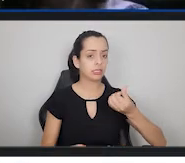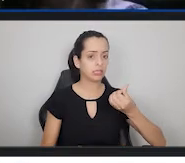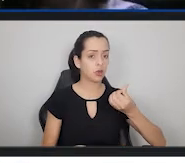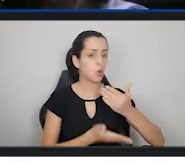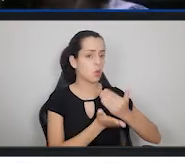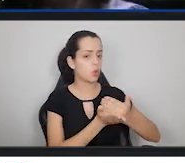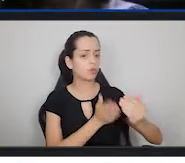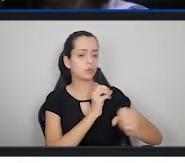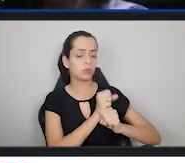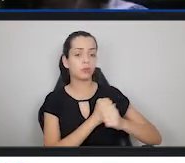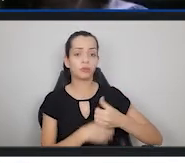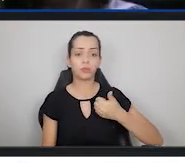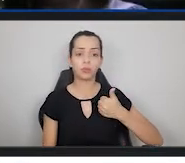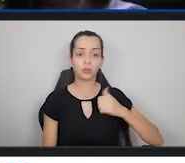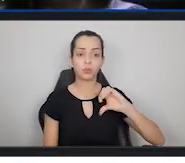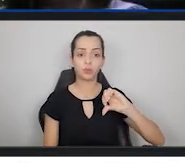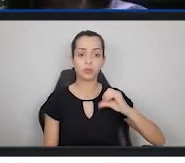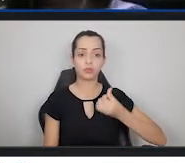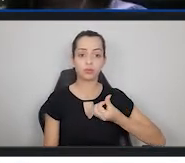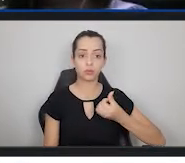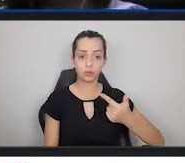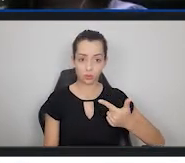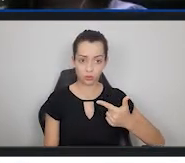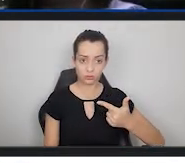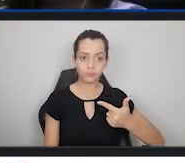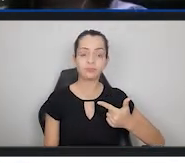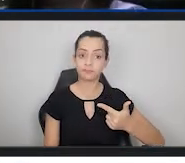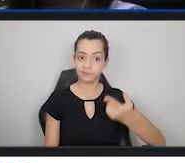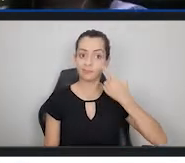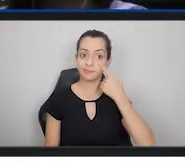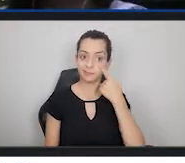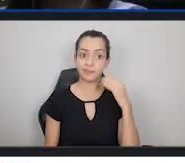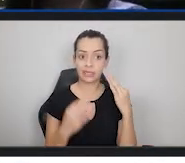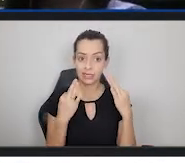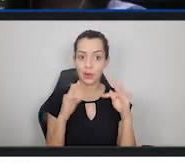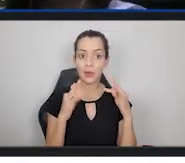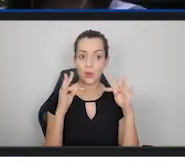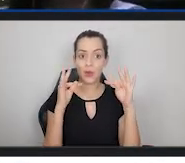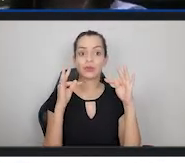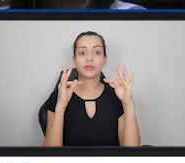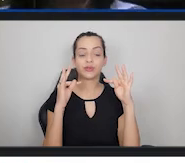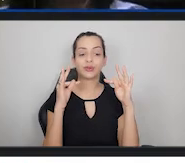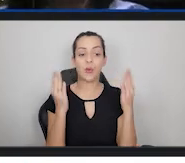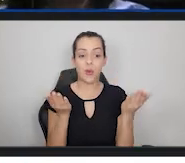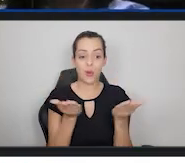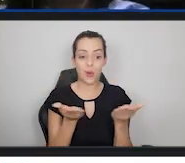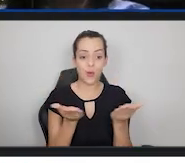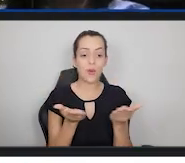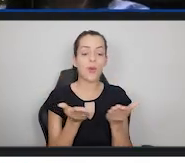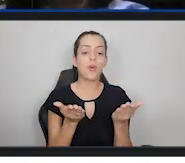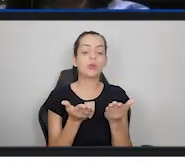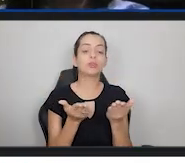com 6 máquinas em operação, e ela começou a operar em 1962. Olha para você ver o que é